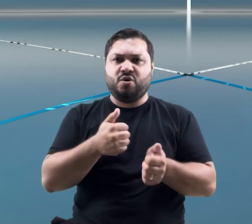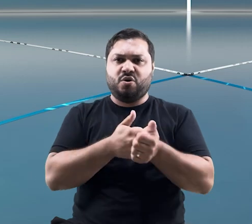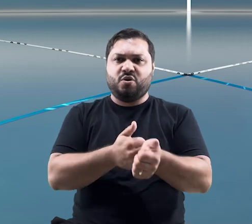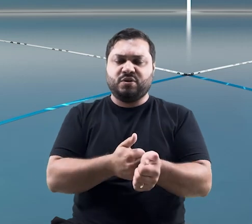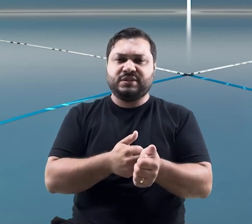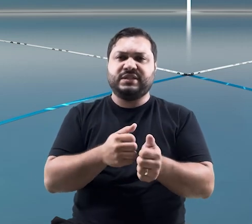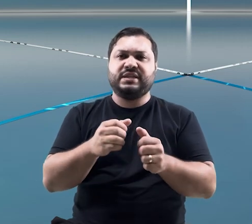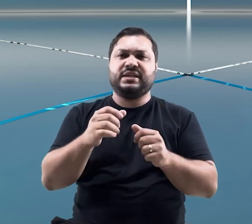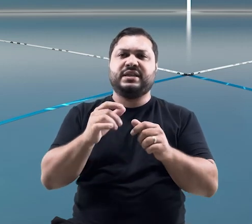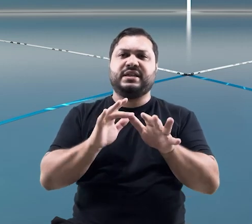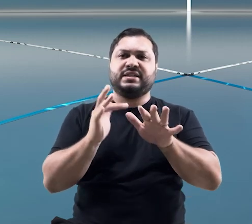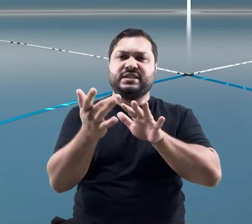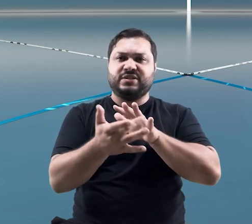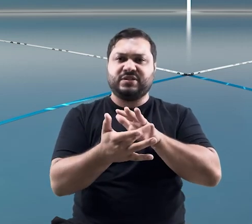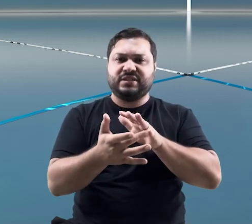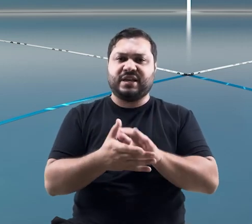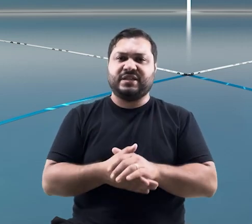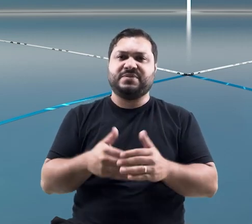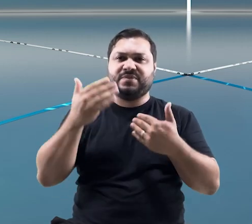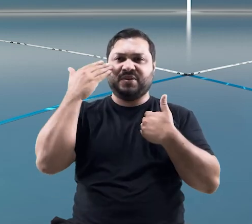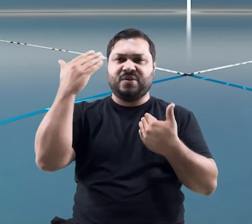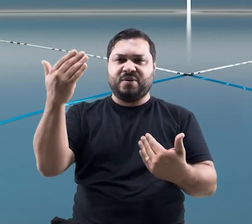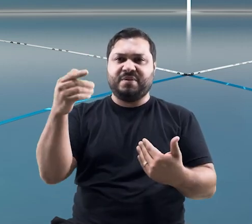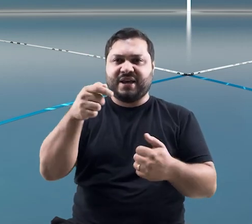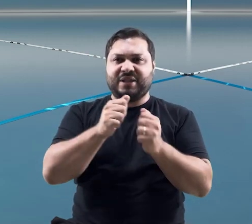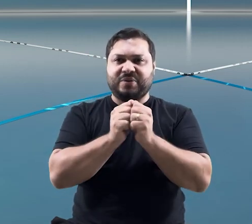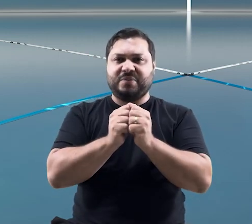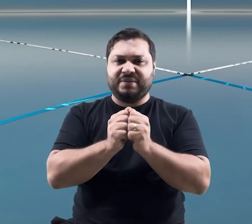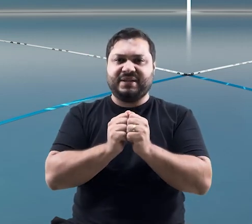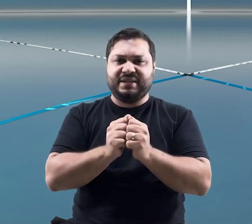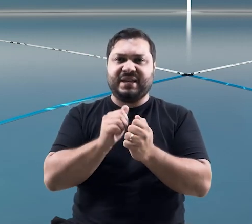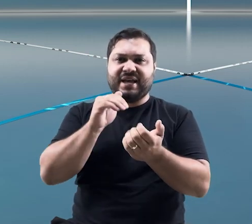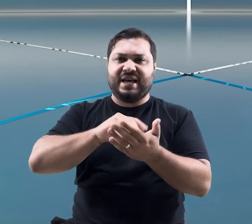trf1.jus.br ou siga o Tribunal nas redes sociais.